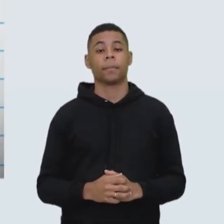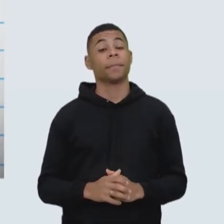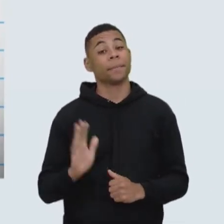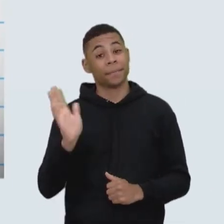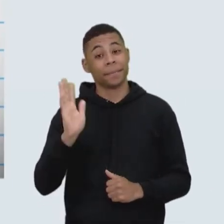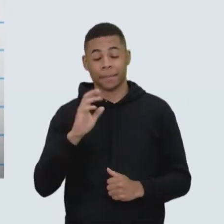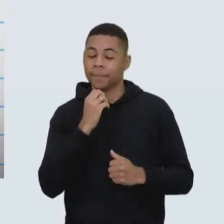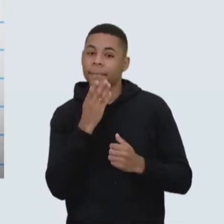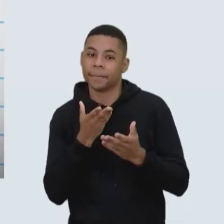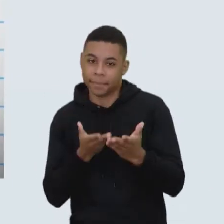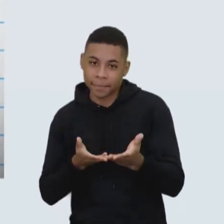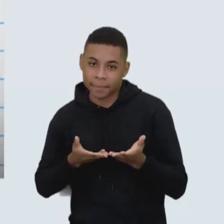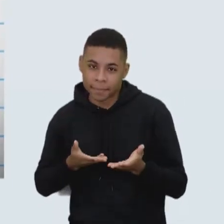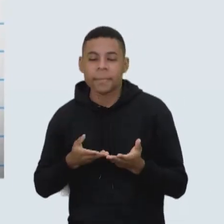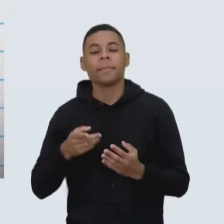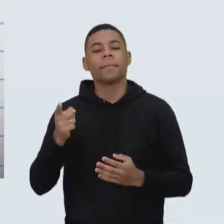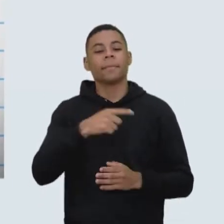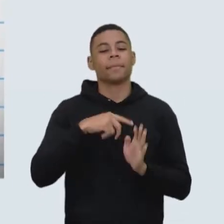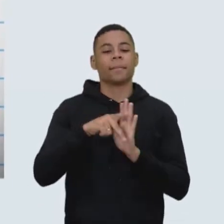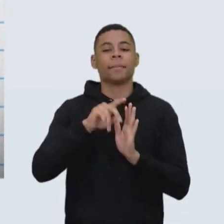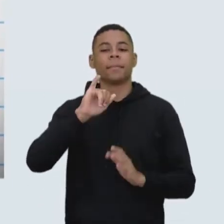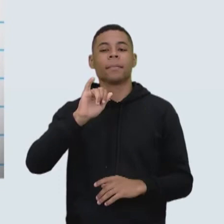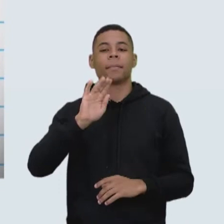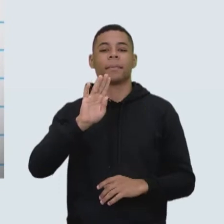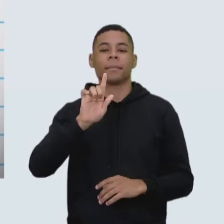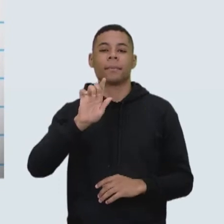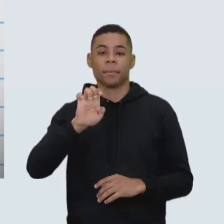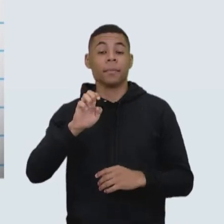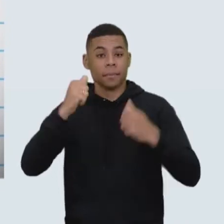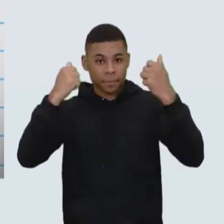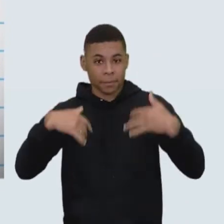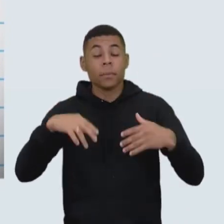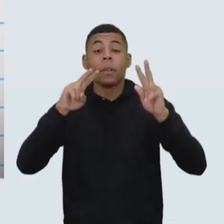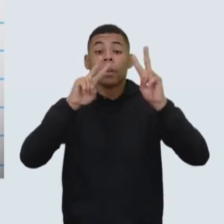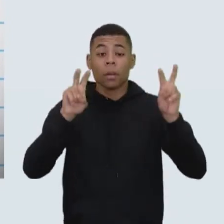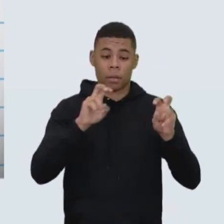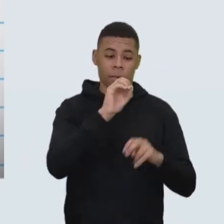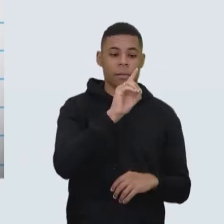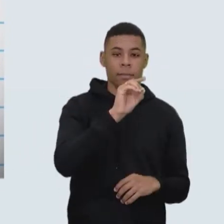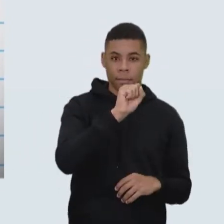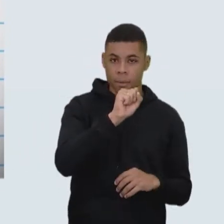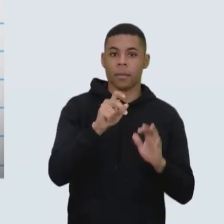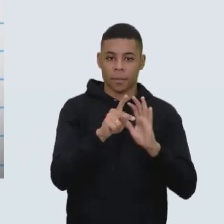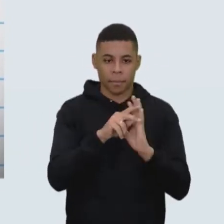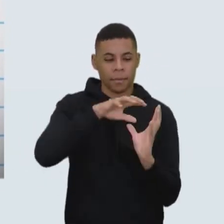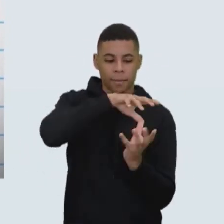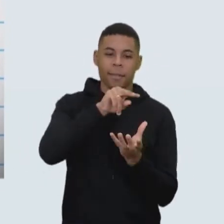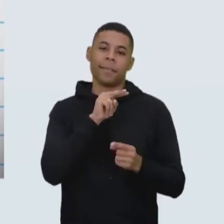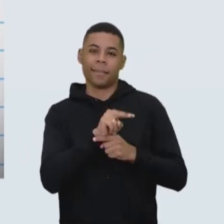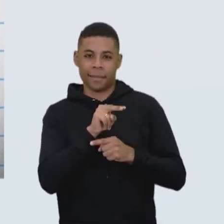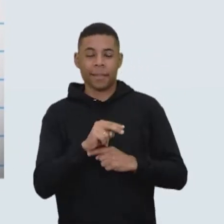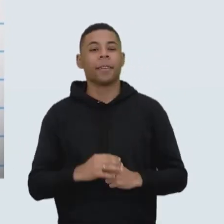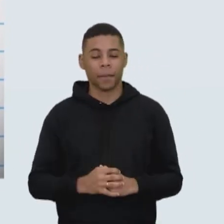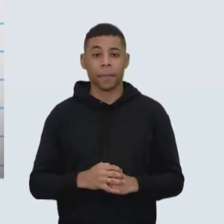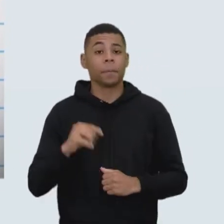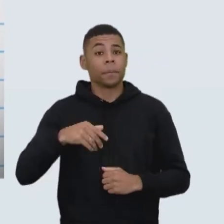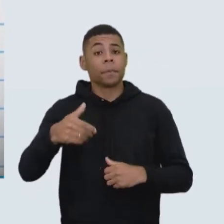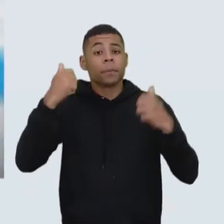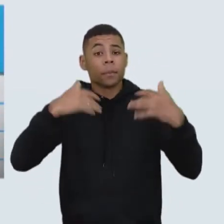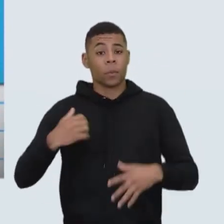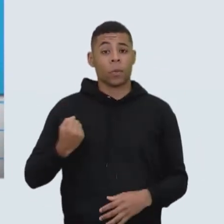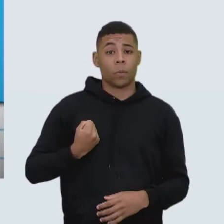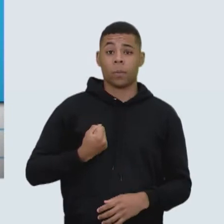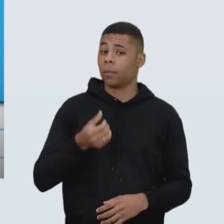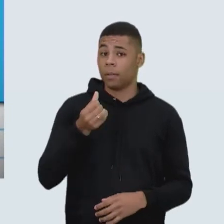Olá, sejam bem-vindos à série especial do IBGE Explica sobre os Objetivos do Desenvolvimento Sustentável. Hoje trataremos do Objetivo